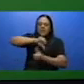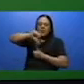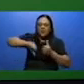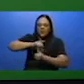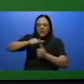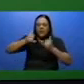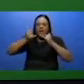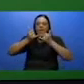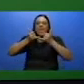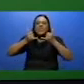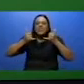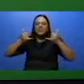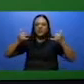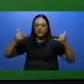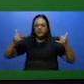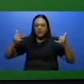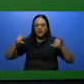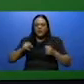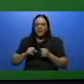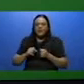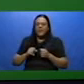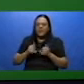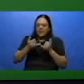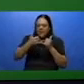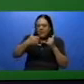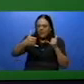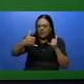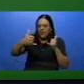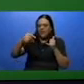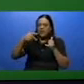subestações, onde gera a energia que chega lá na sua casa.